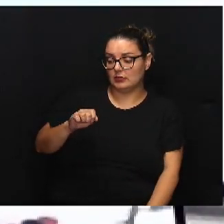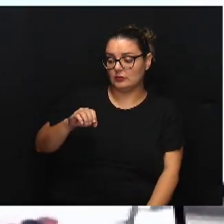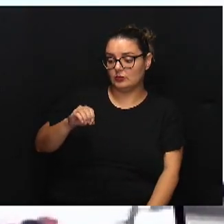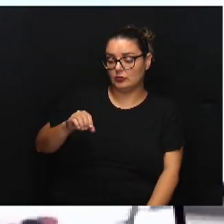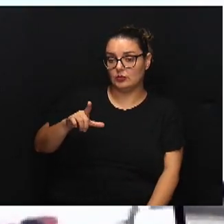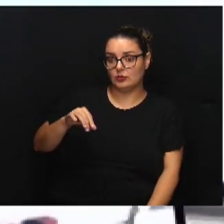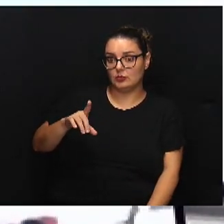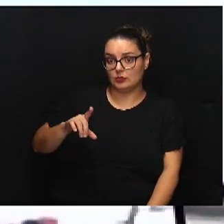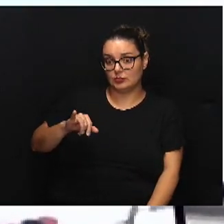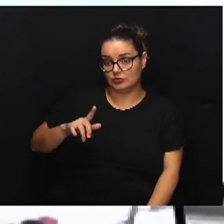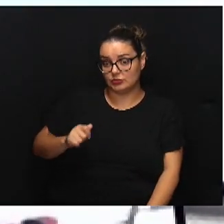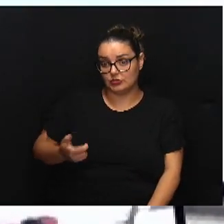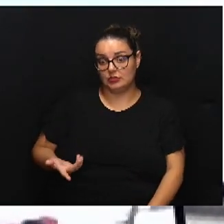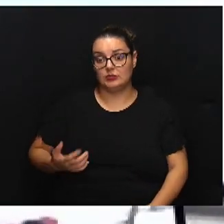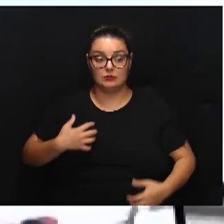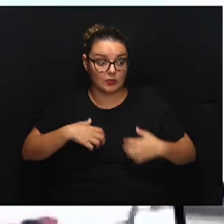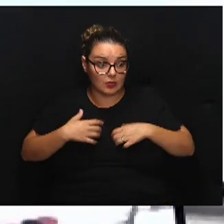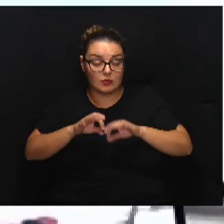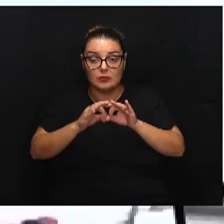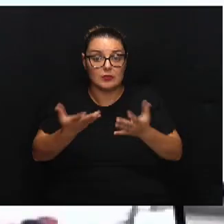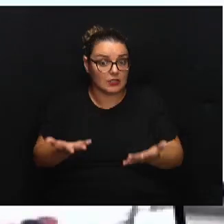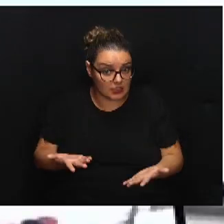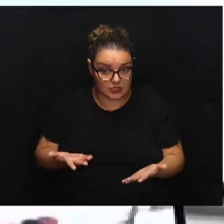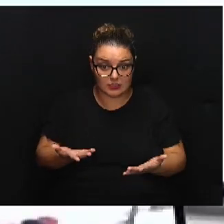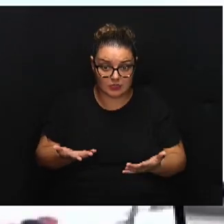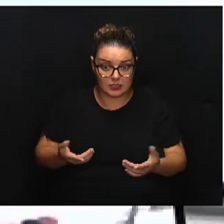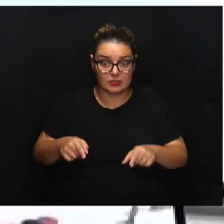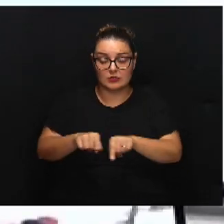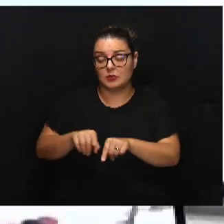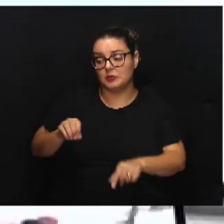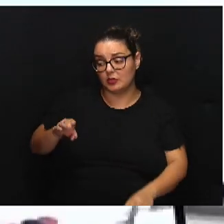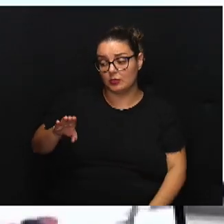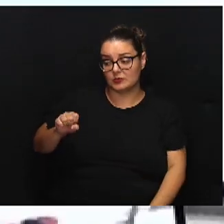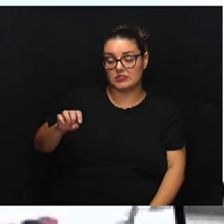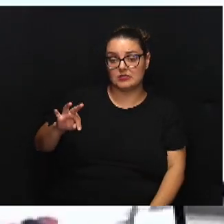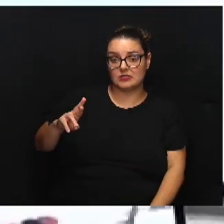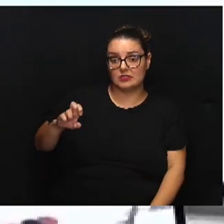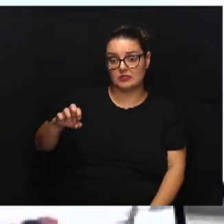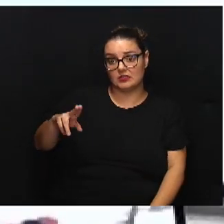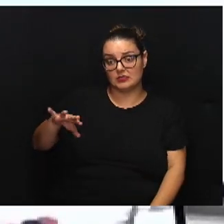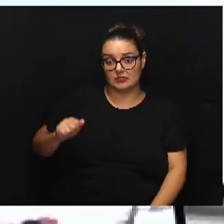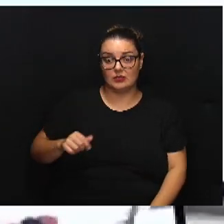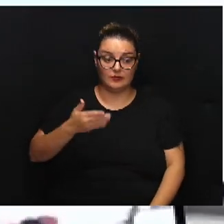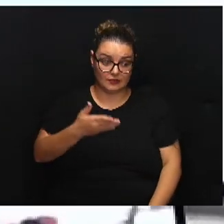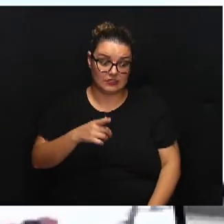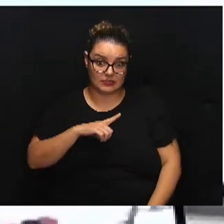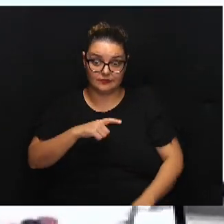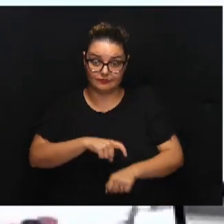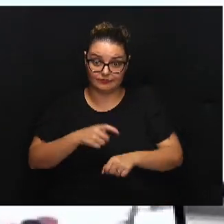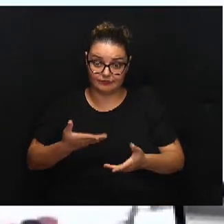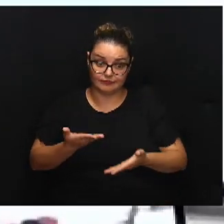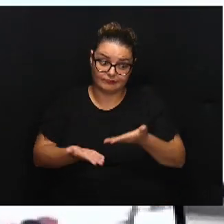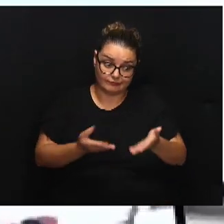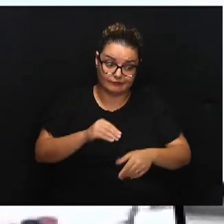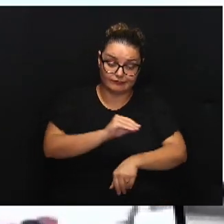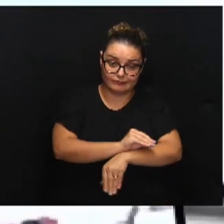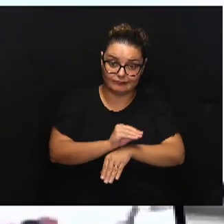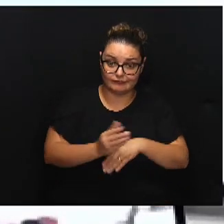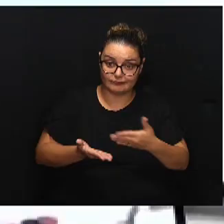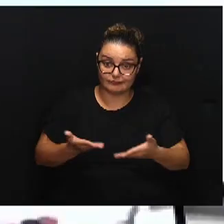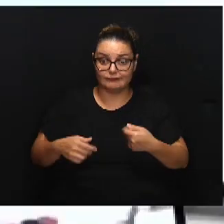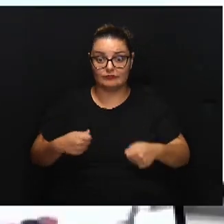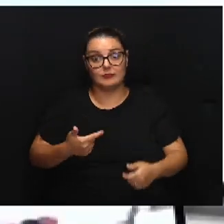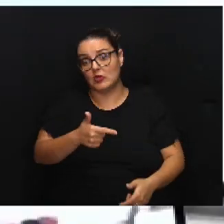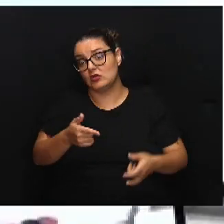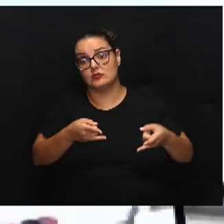muito mais angustiante para as famílias. Vocês imaginam o que é para a família dizer, olha, você tem uma situação que precisa de cuidado, mas não tem